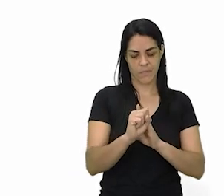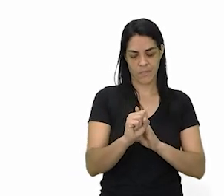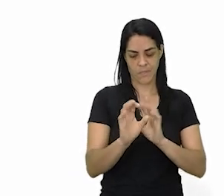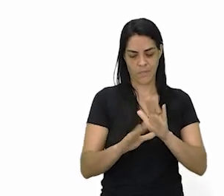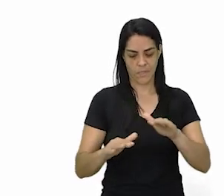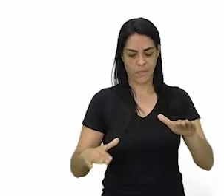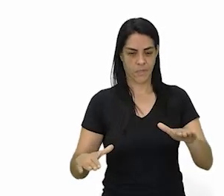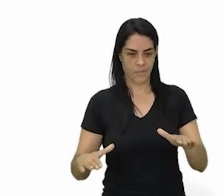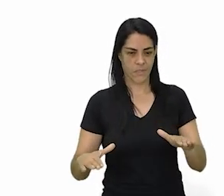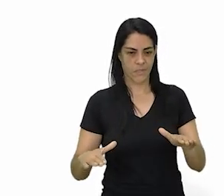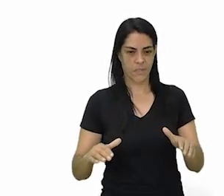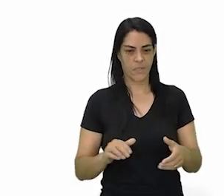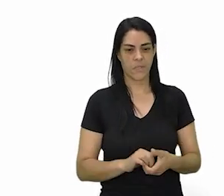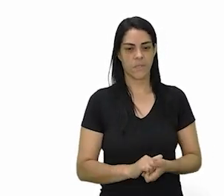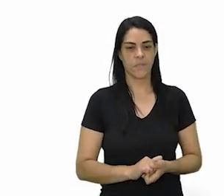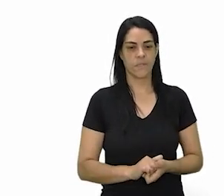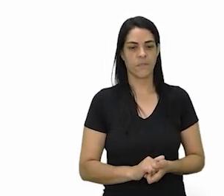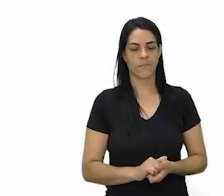crianças estejam